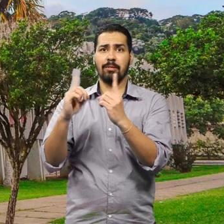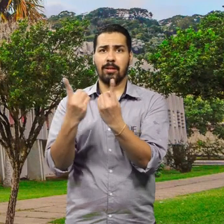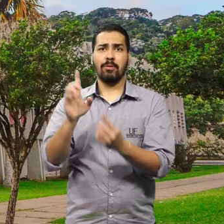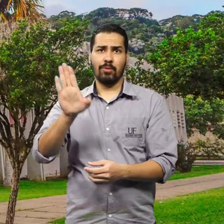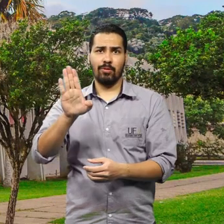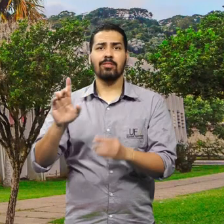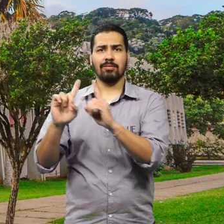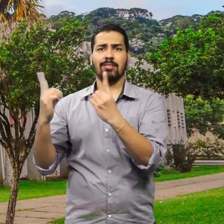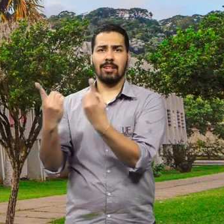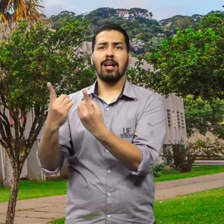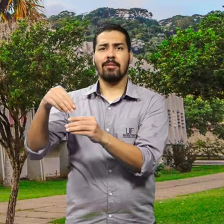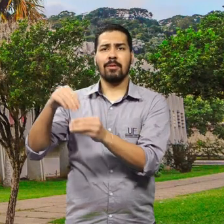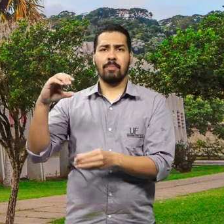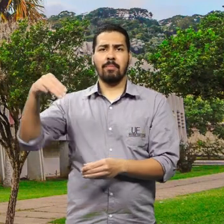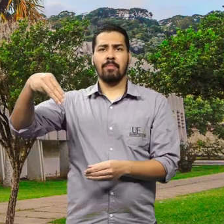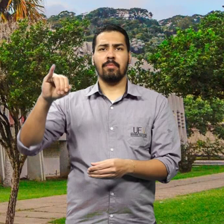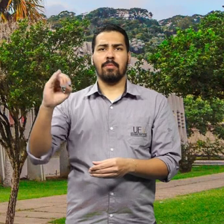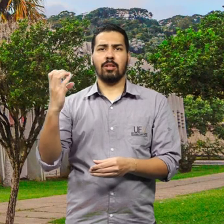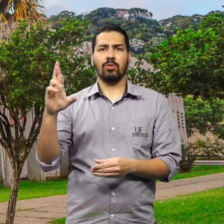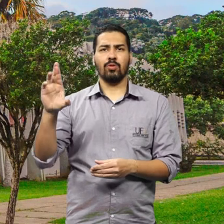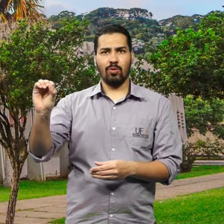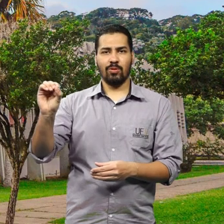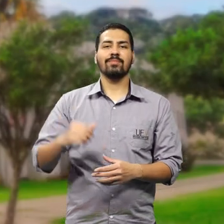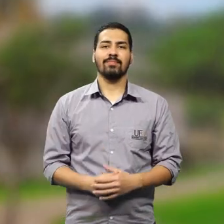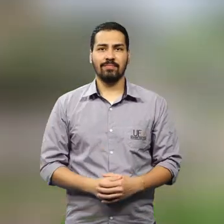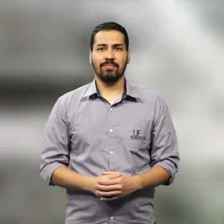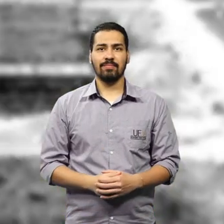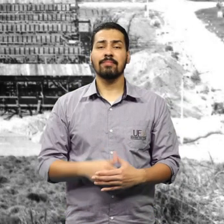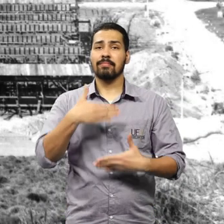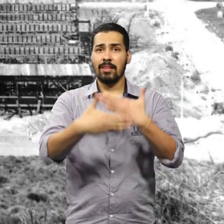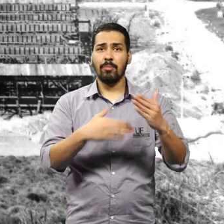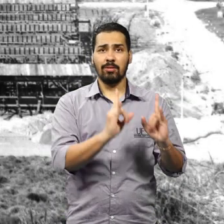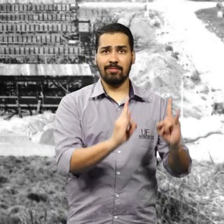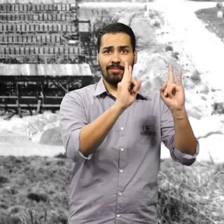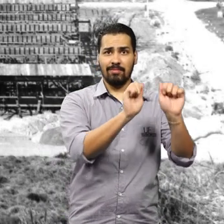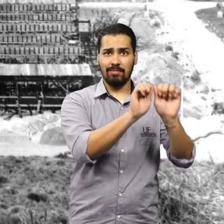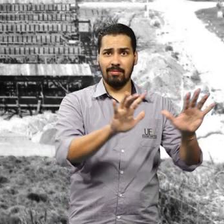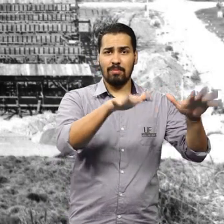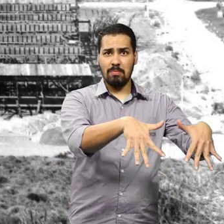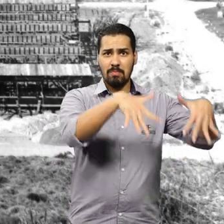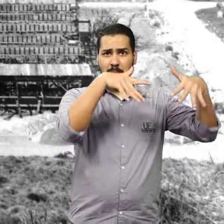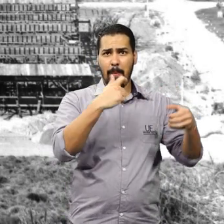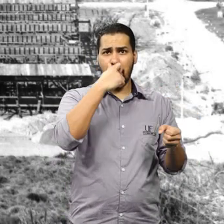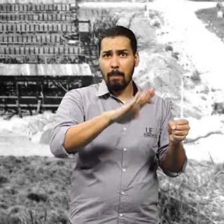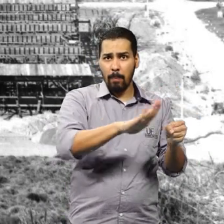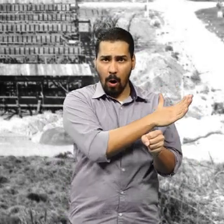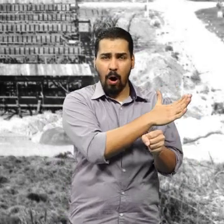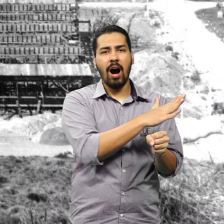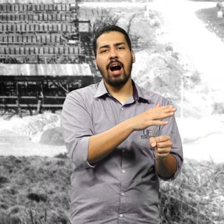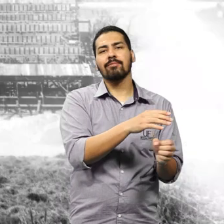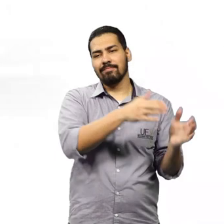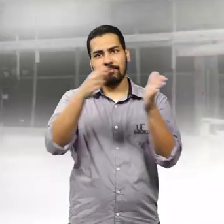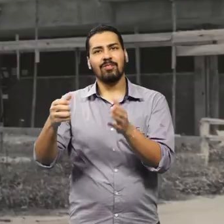Nele estão os departamentos de biologia geral e de microbiologia. Quando a sala no prédio principal ficou pequena para tanto